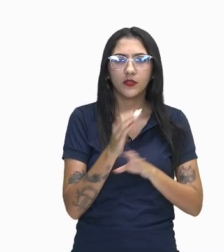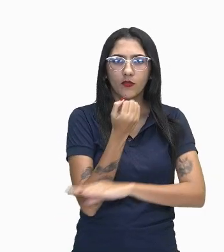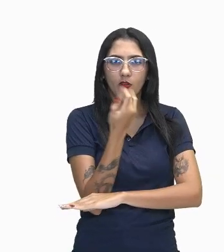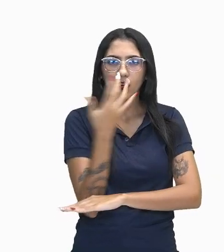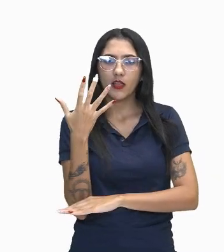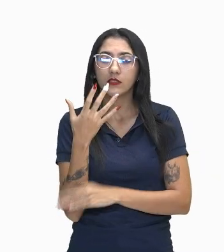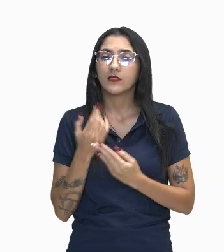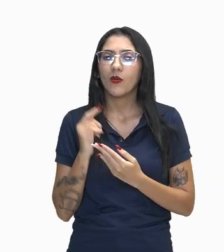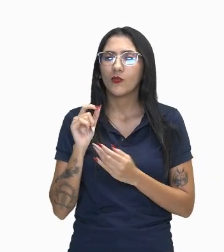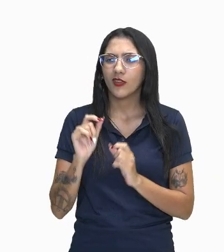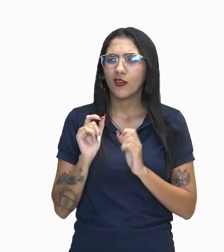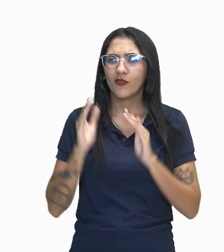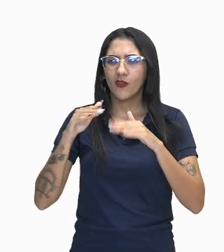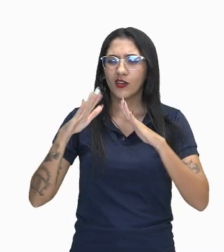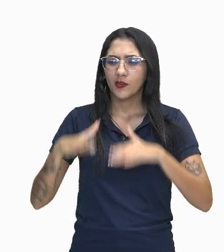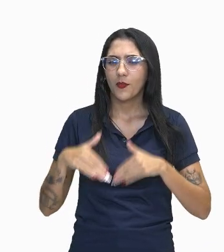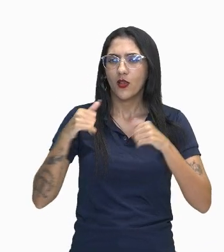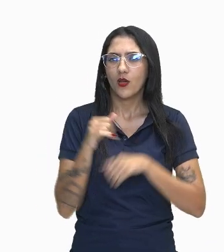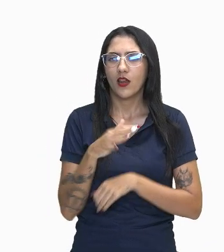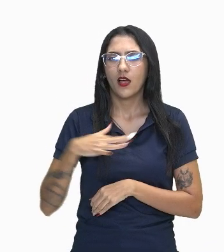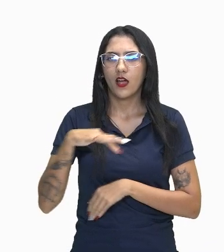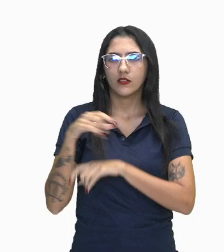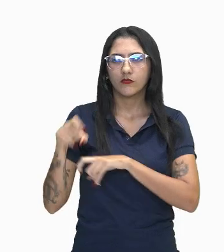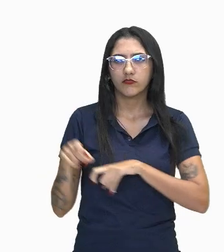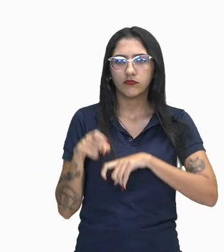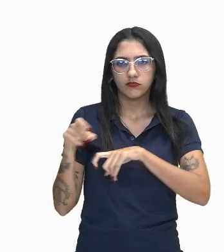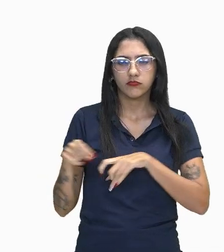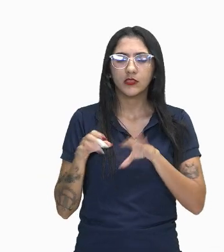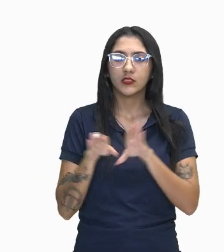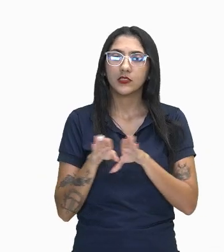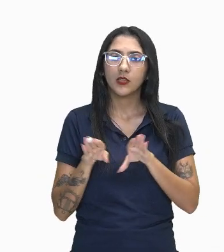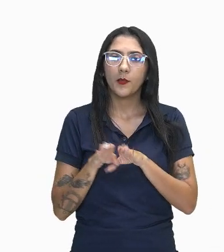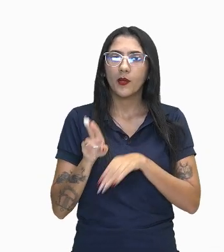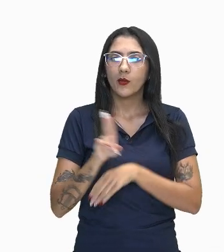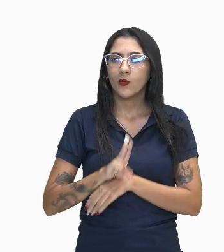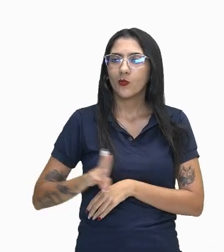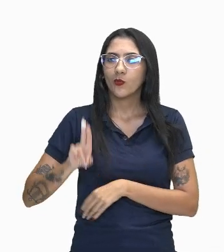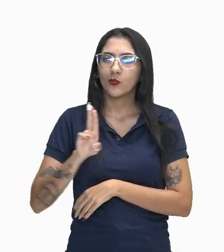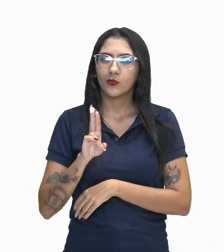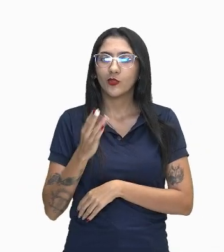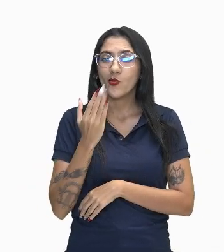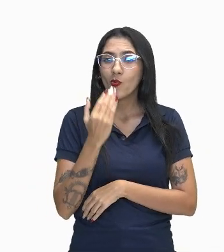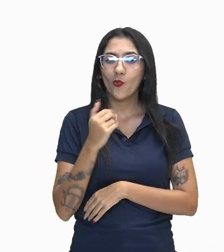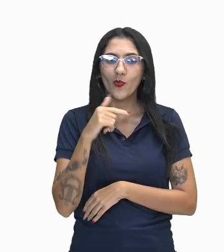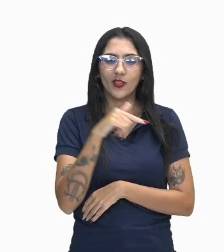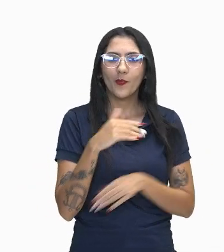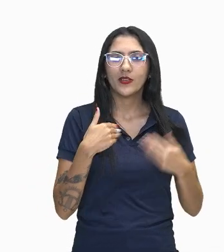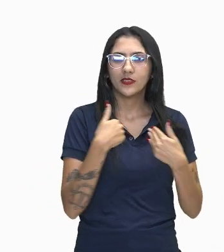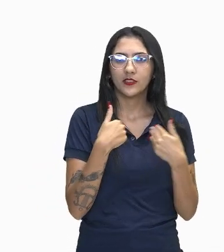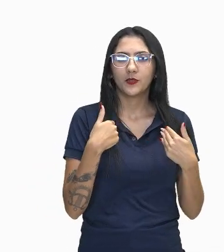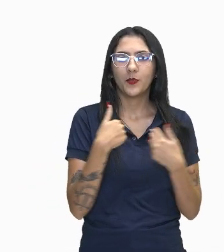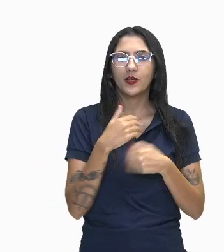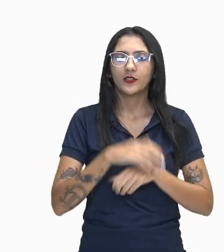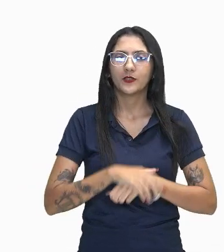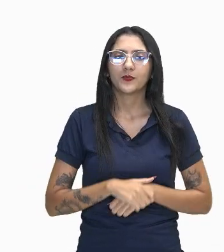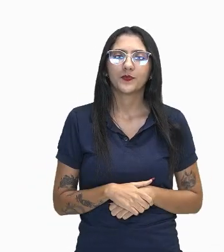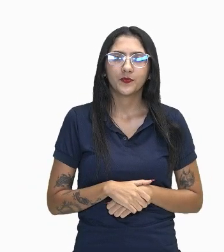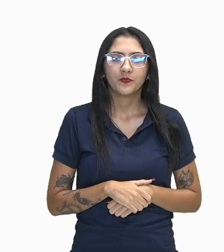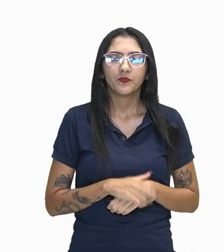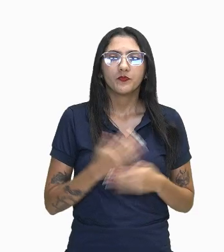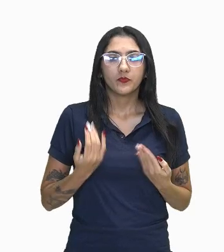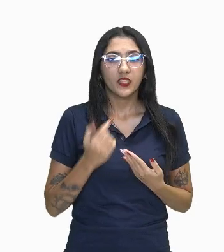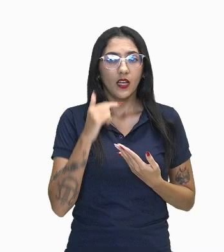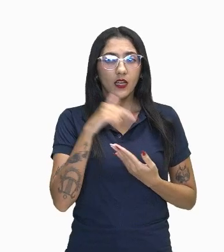ali o solo e também servem de alimento para a pastagem, tá, gente? Esse sistema